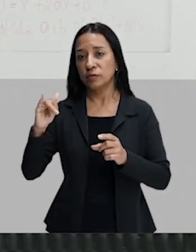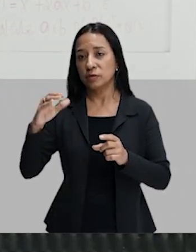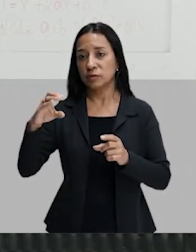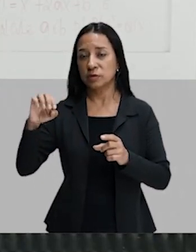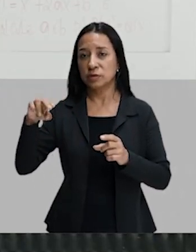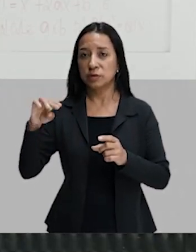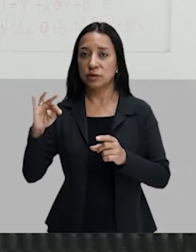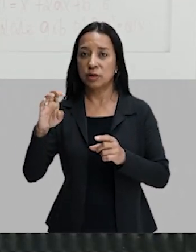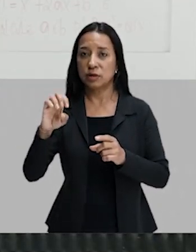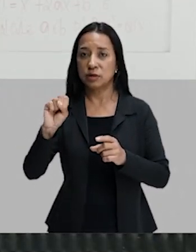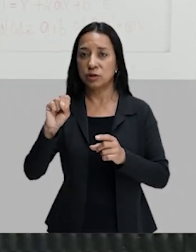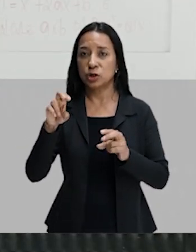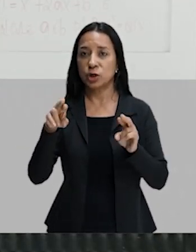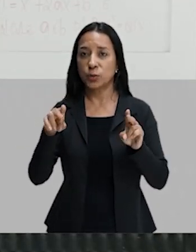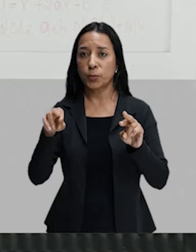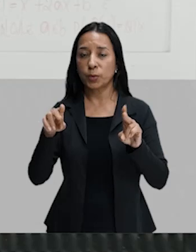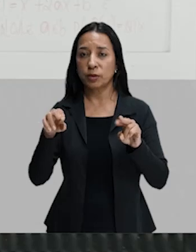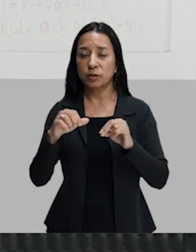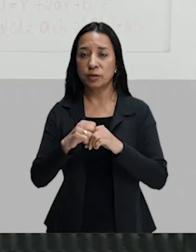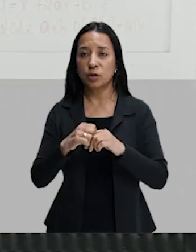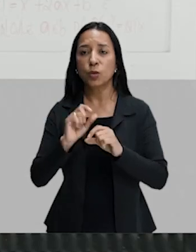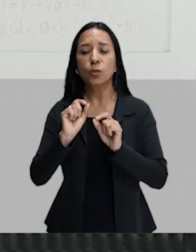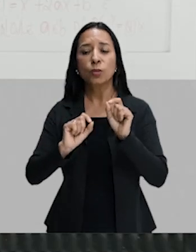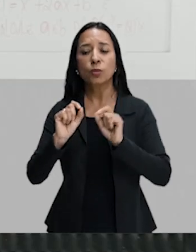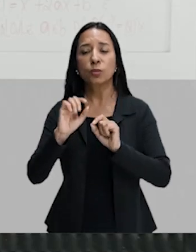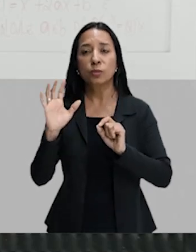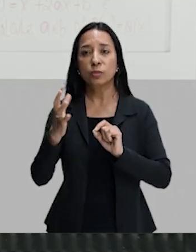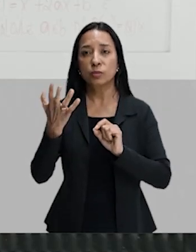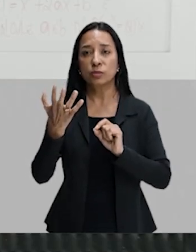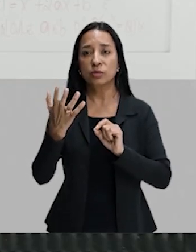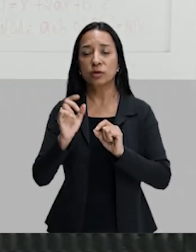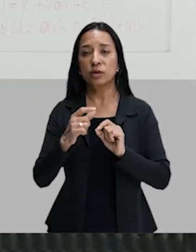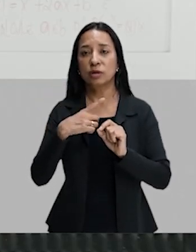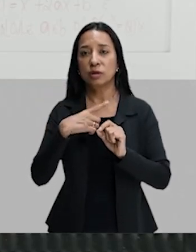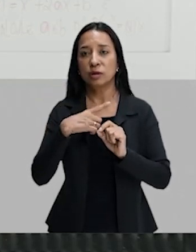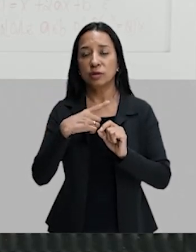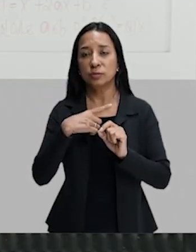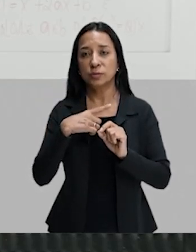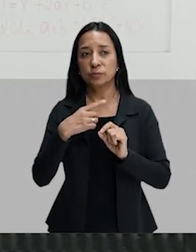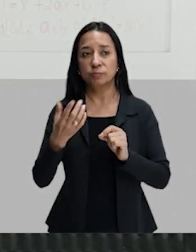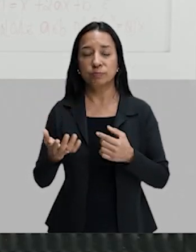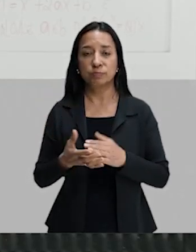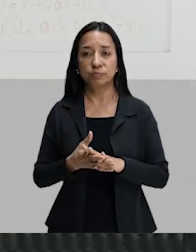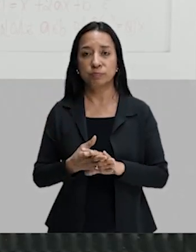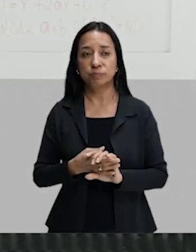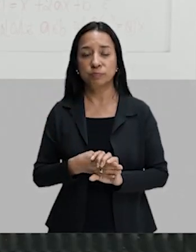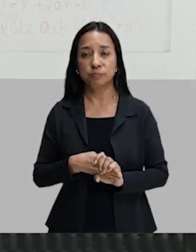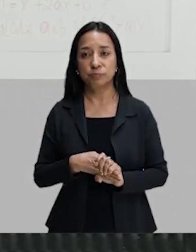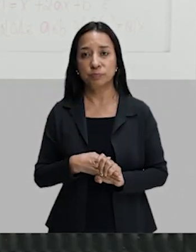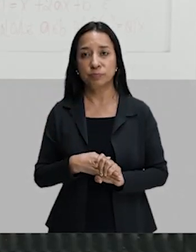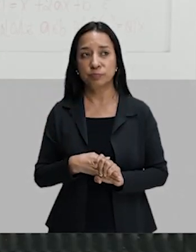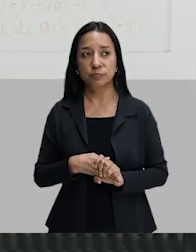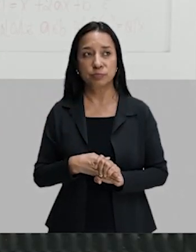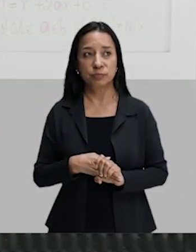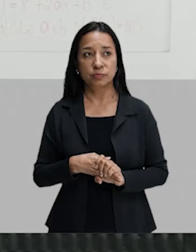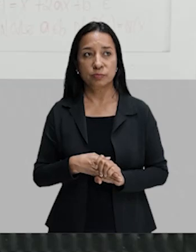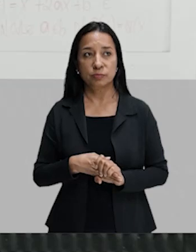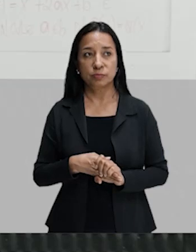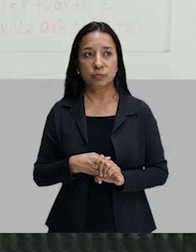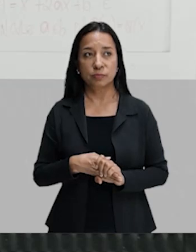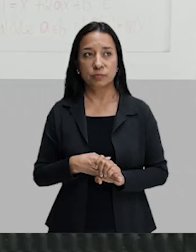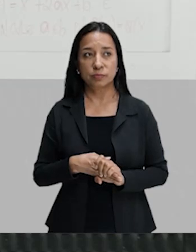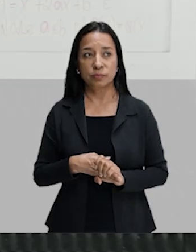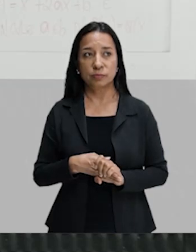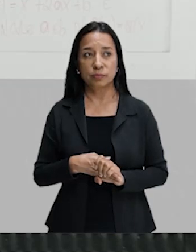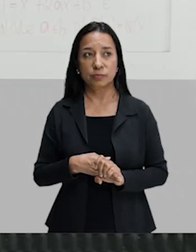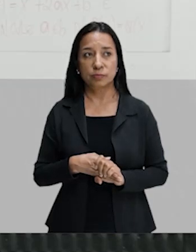Os coeficientes têm que ser iguais. Então, o que vai acontecer? Nós temos, então, que